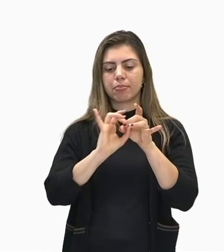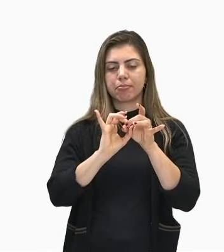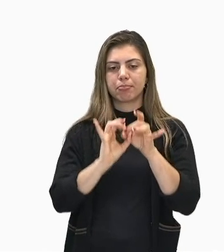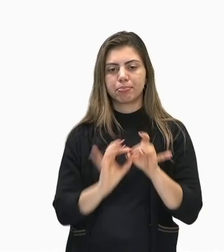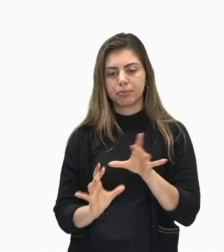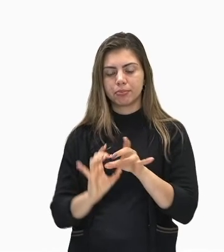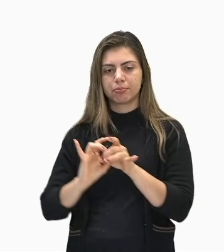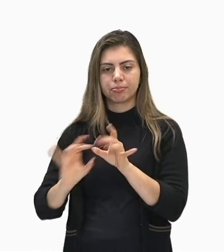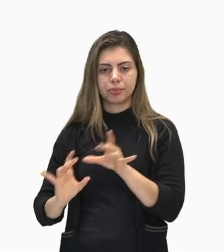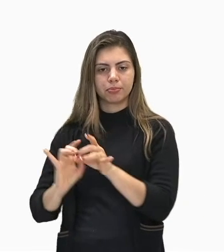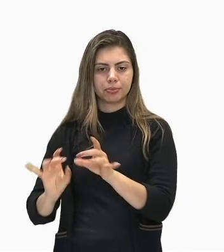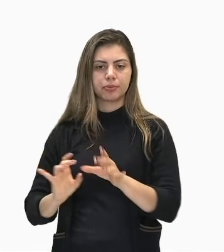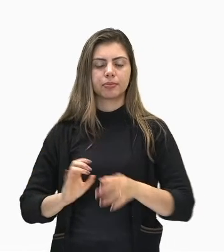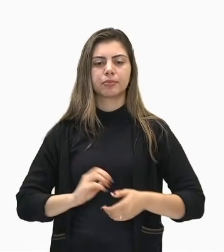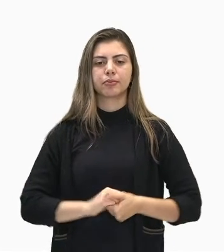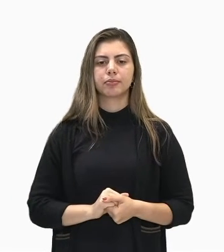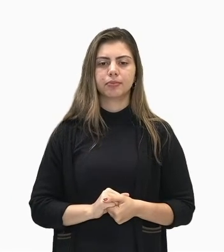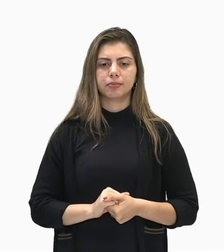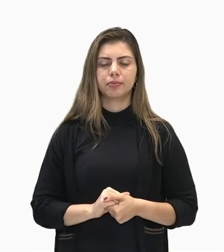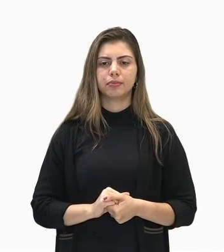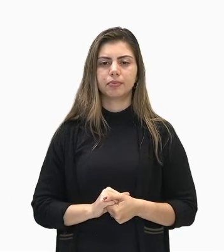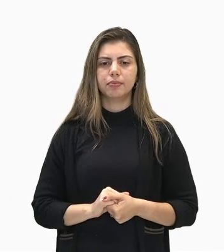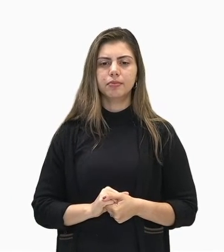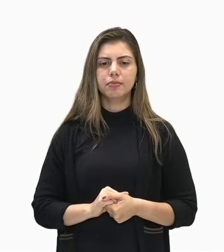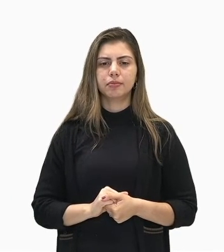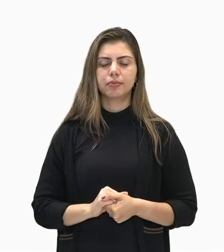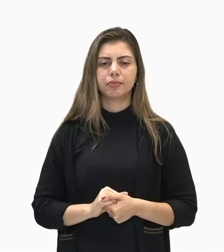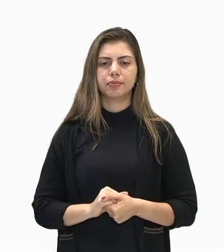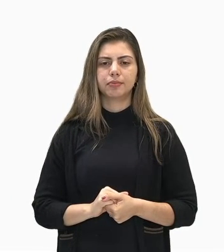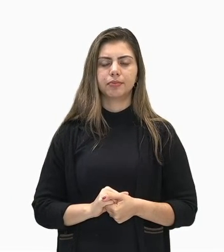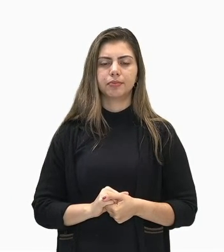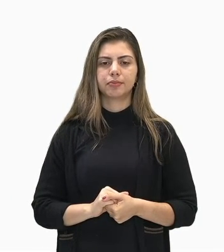dos reagentes.